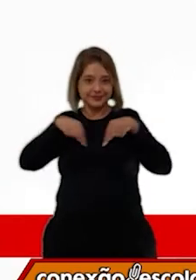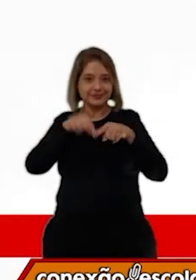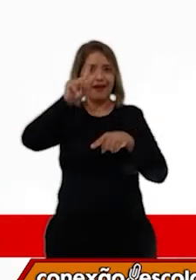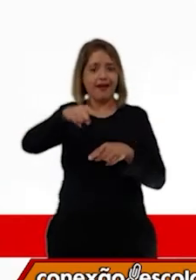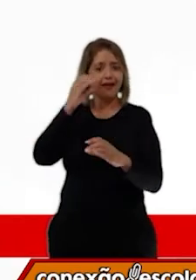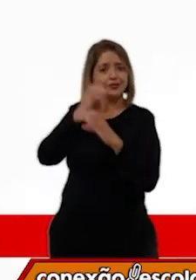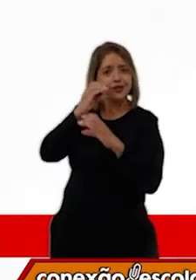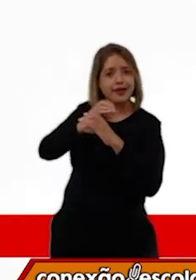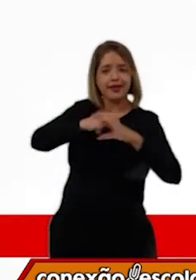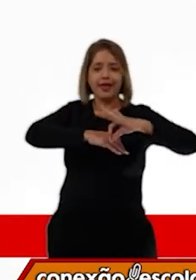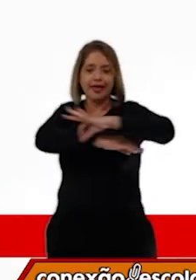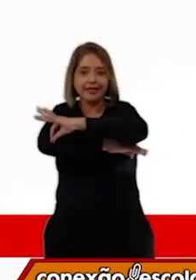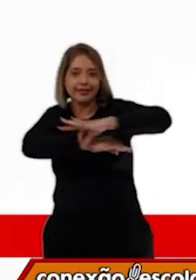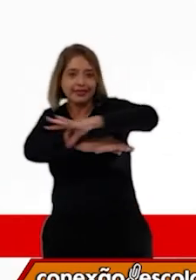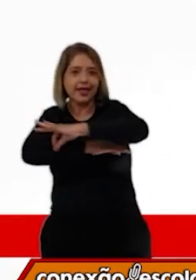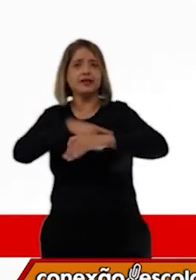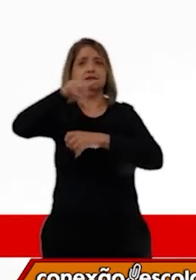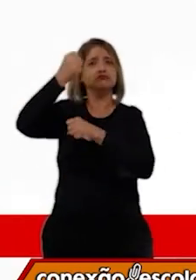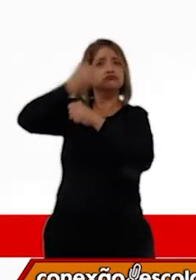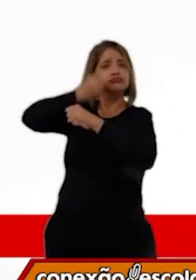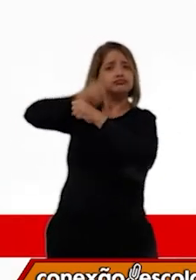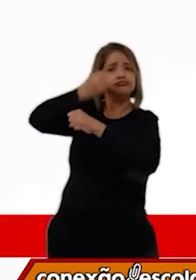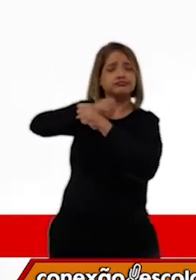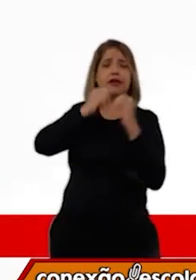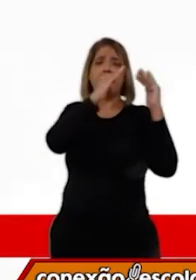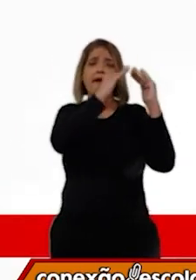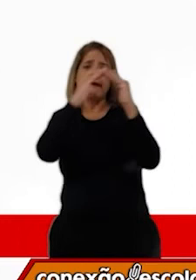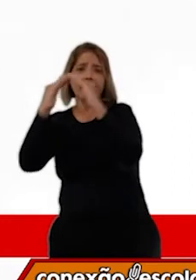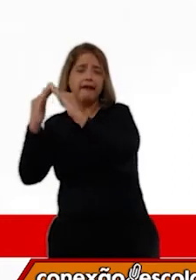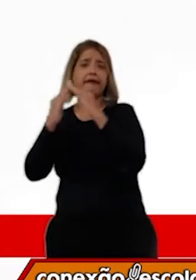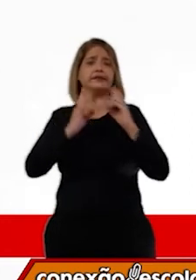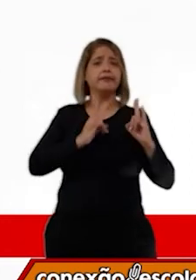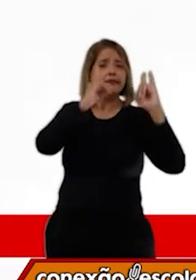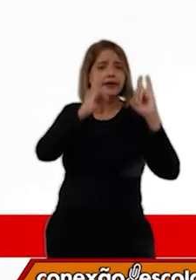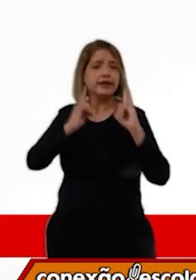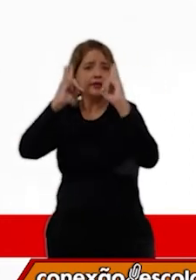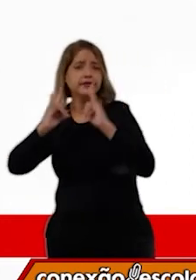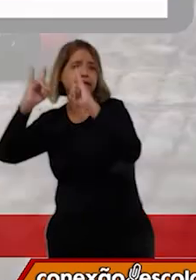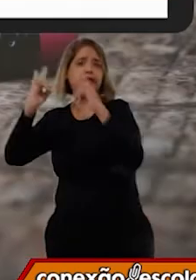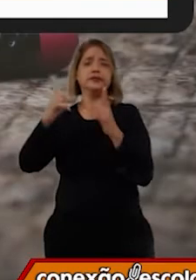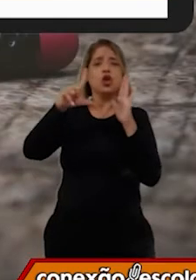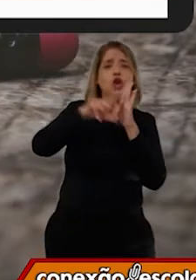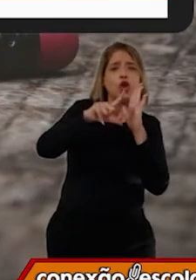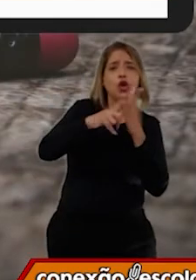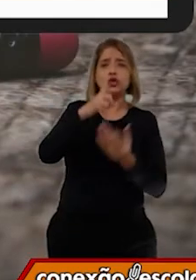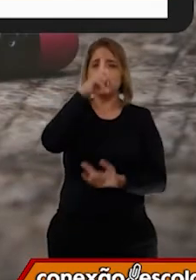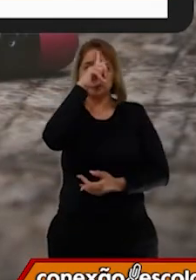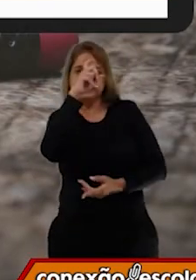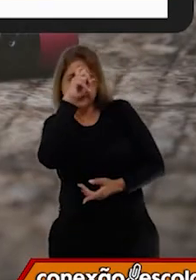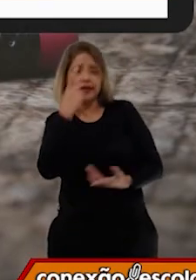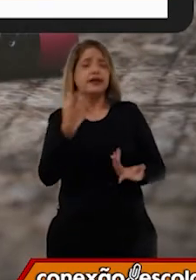engenheiros, arquitetos que constroem casas, prédios, lojas,